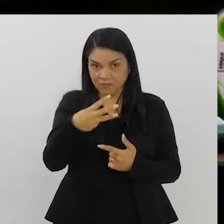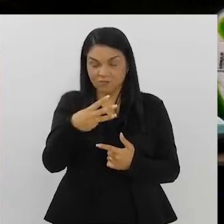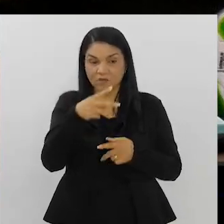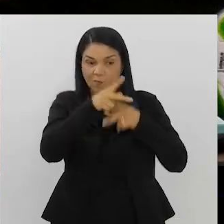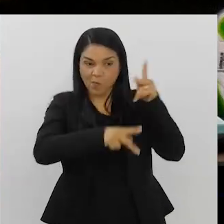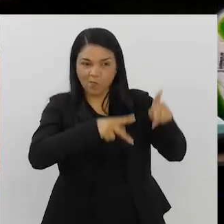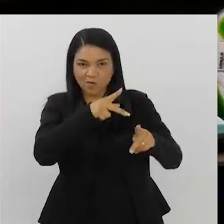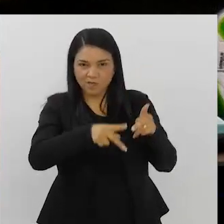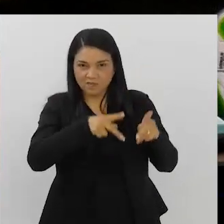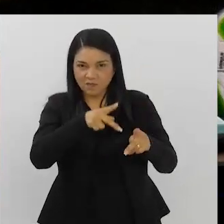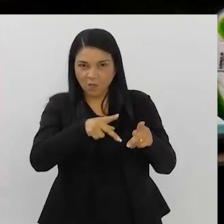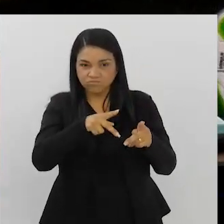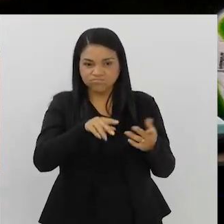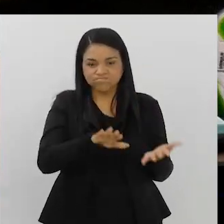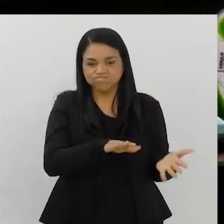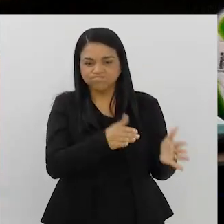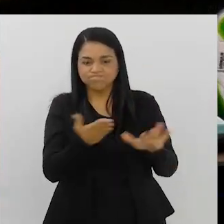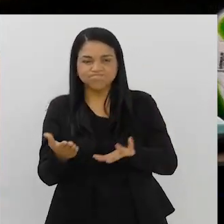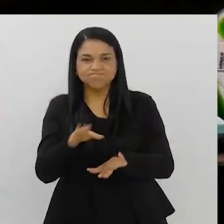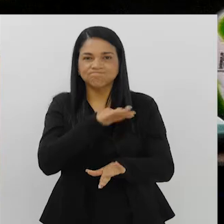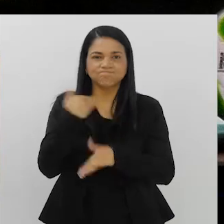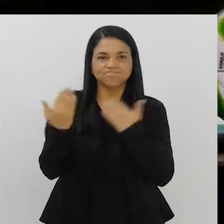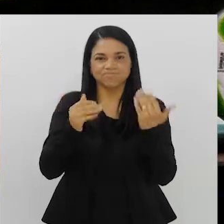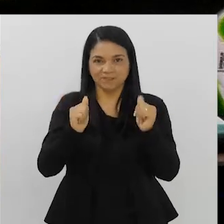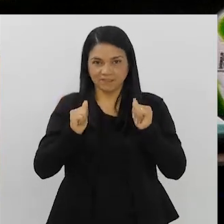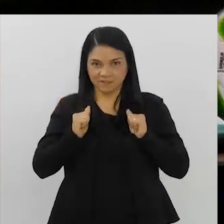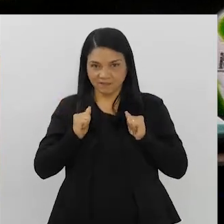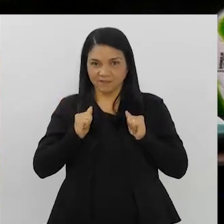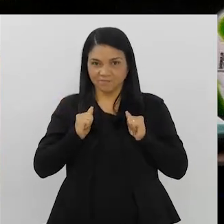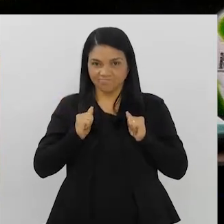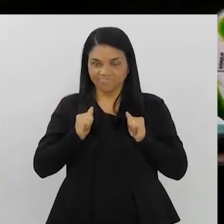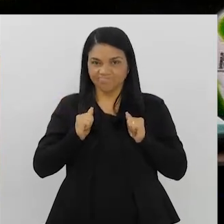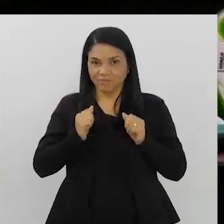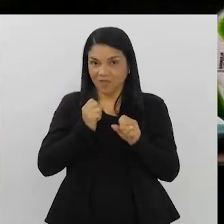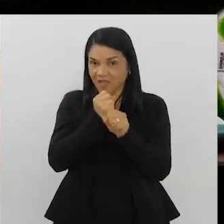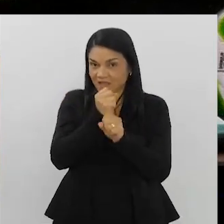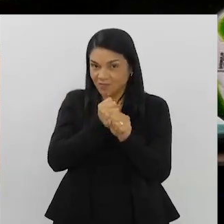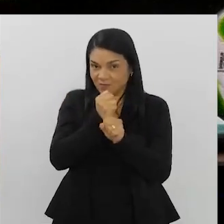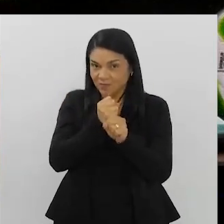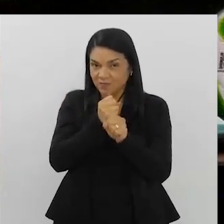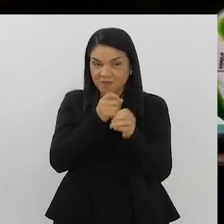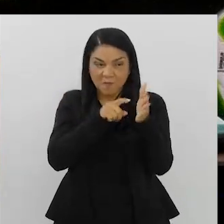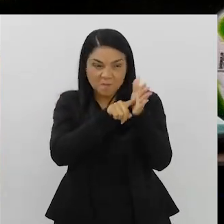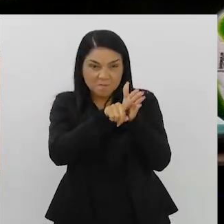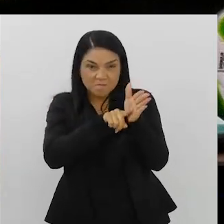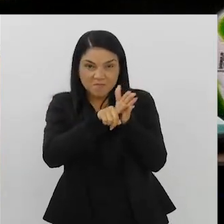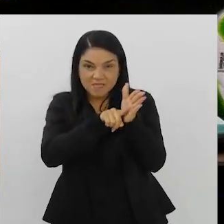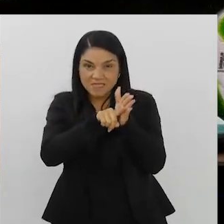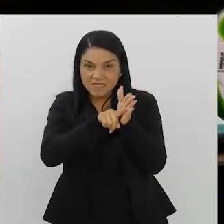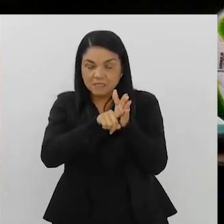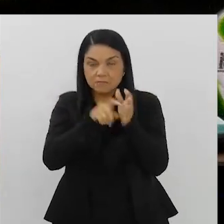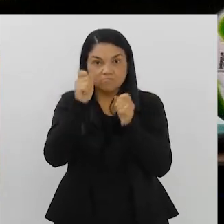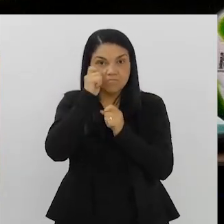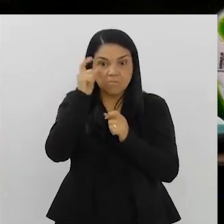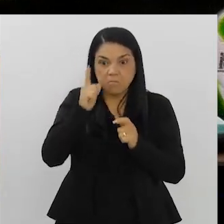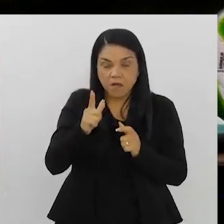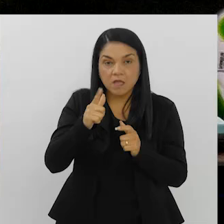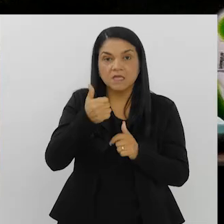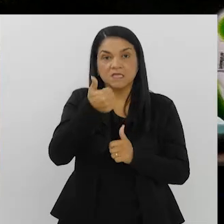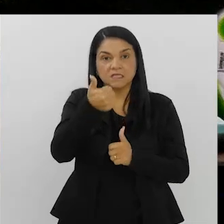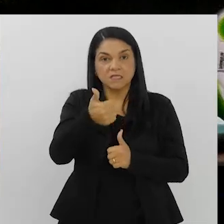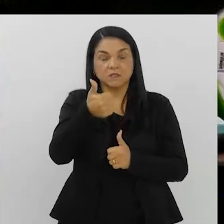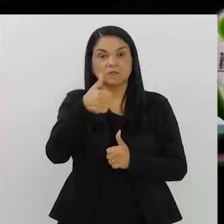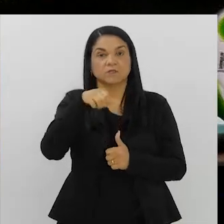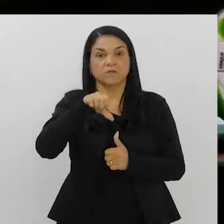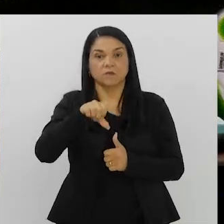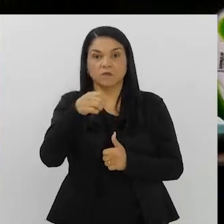sedentarismo mata mais de 5 milhões de pessoas anualmente? Pois a pesquisa tem dados alarmantes de 194 países,